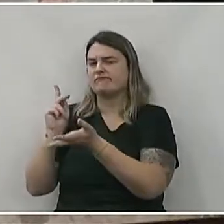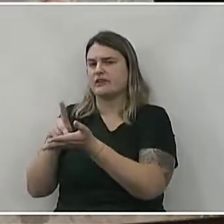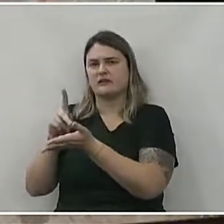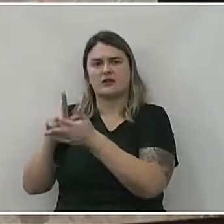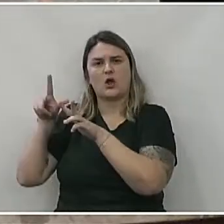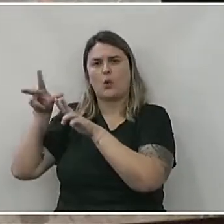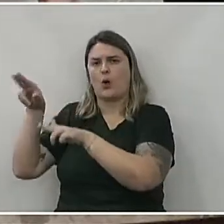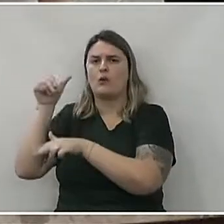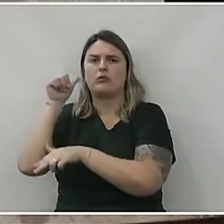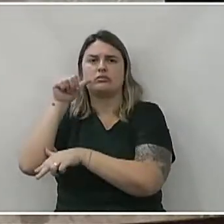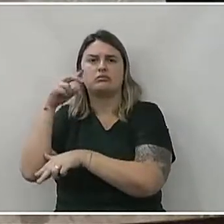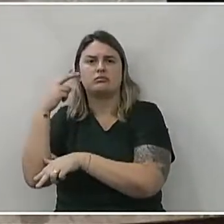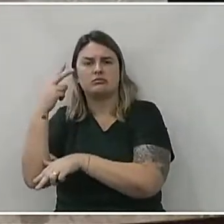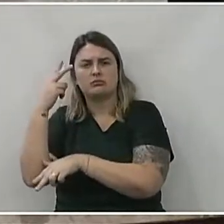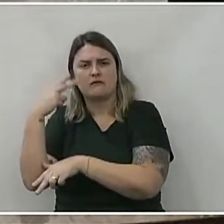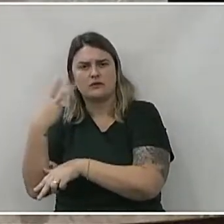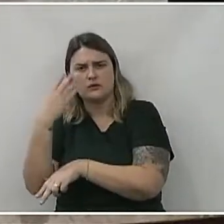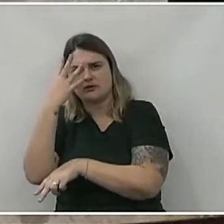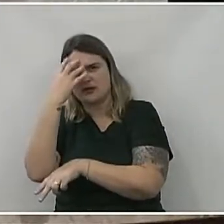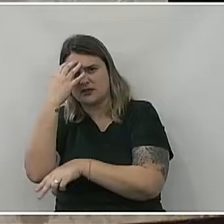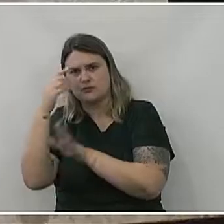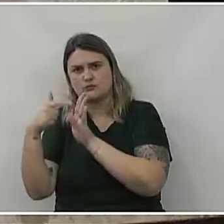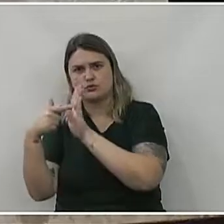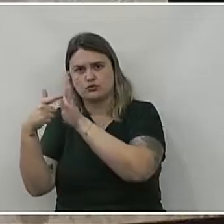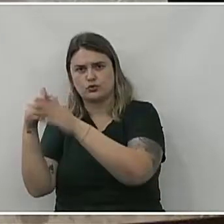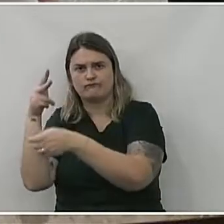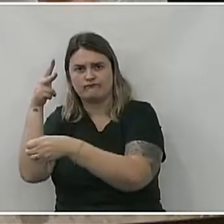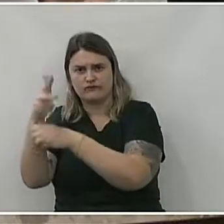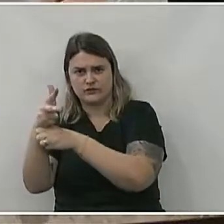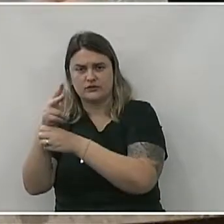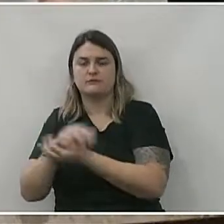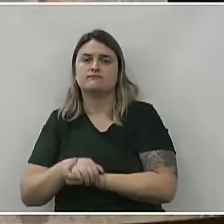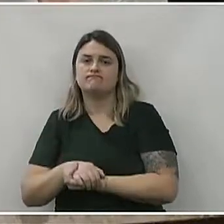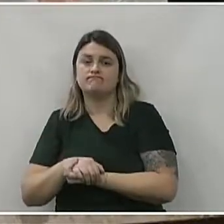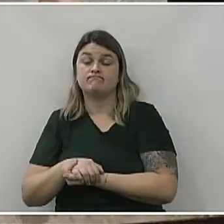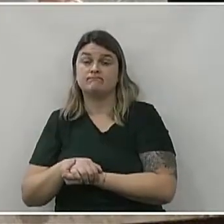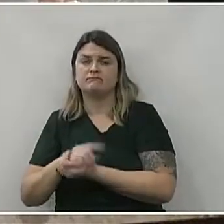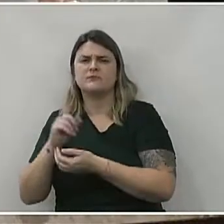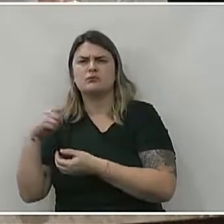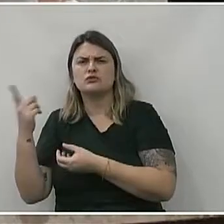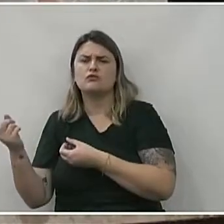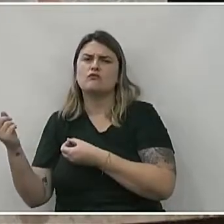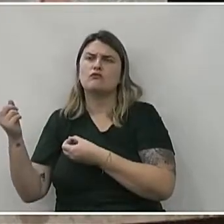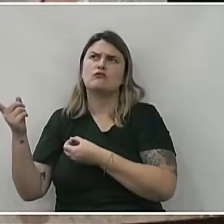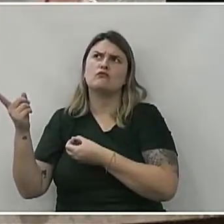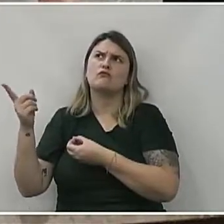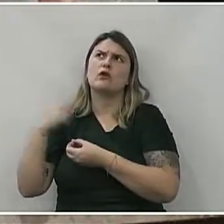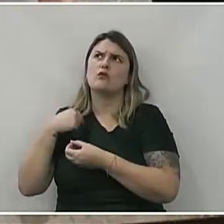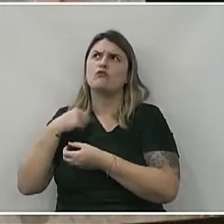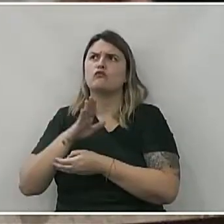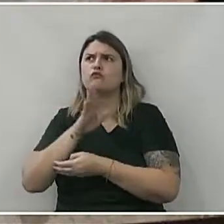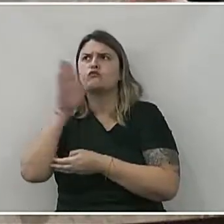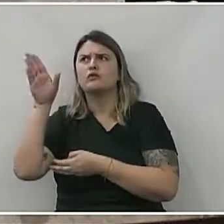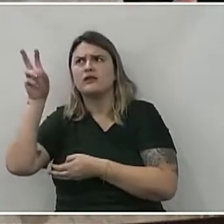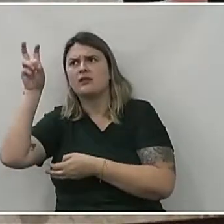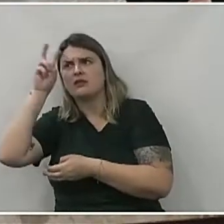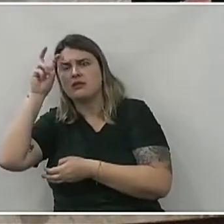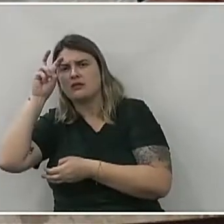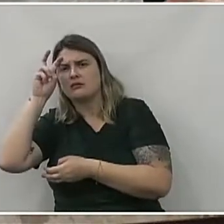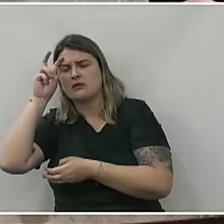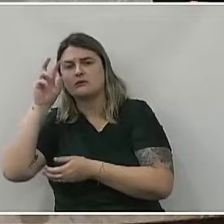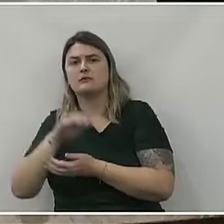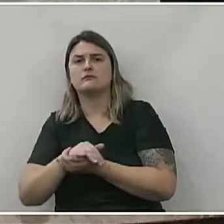com a situação daquelas estradas da Serra da Esperança. Voltando na quinta-feira, eu